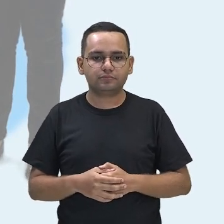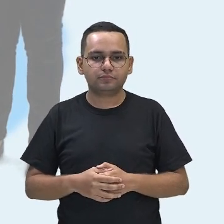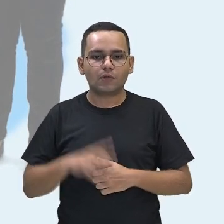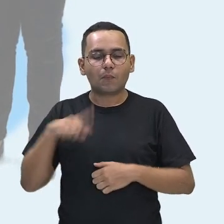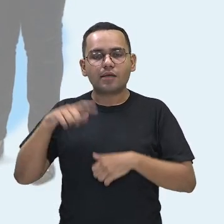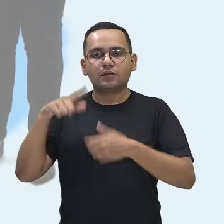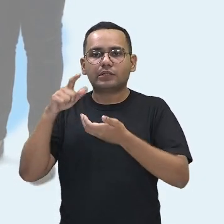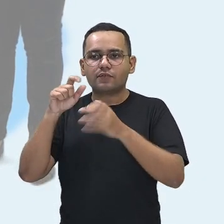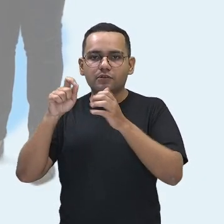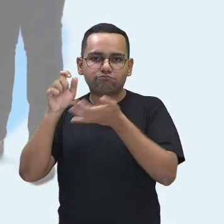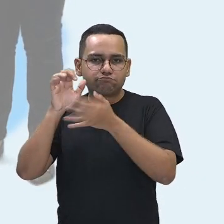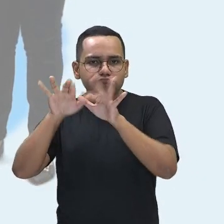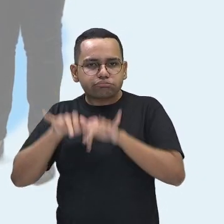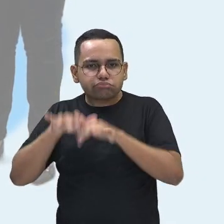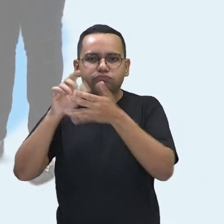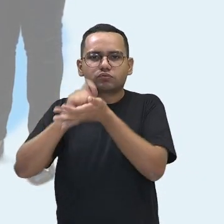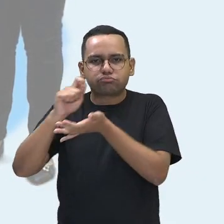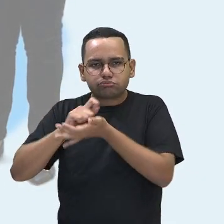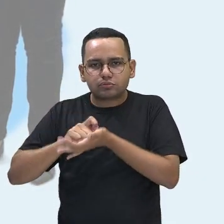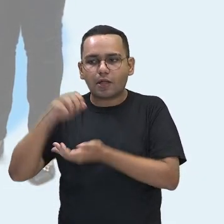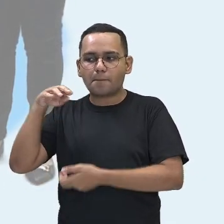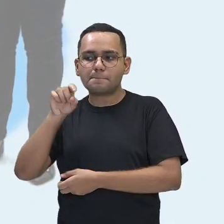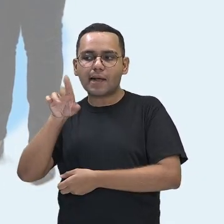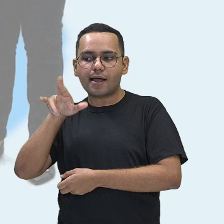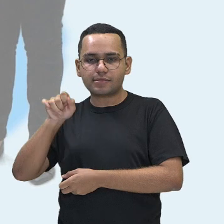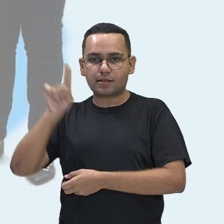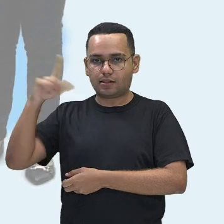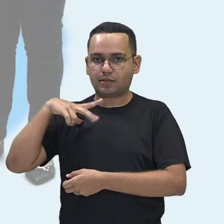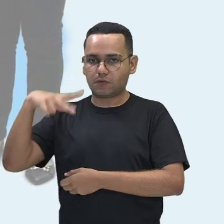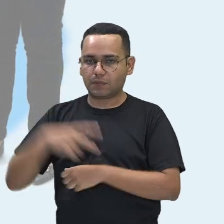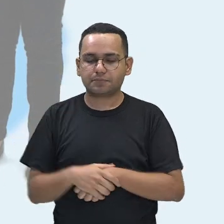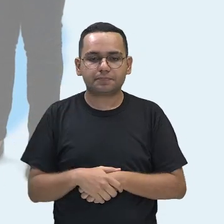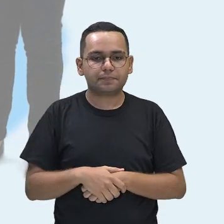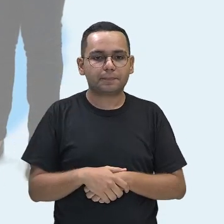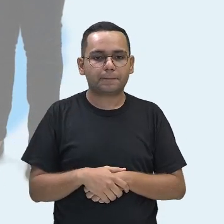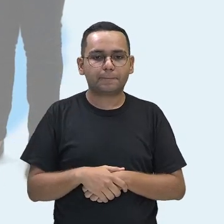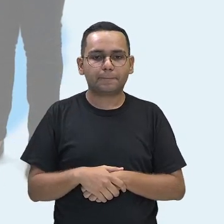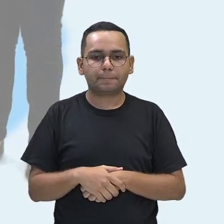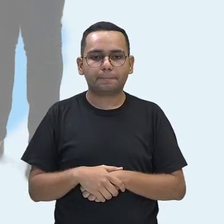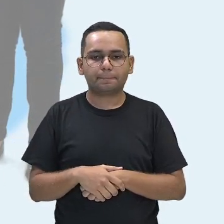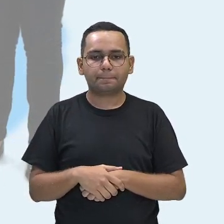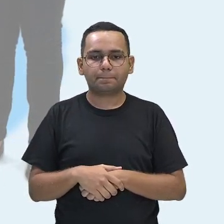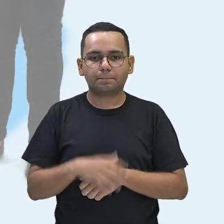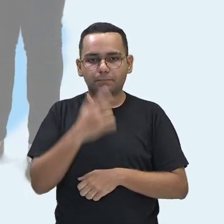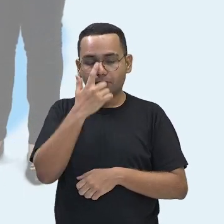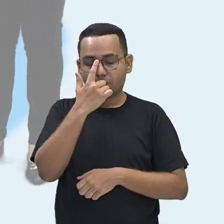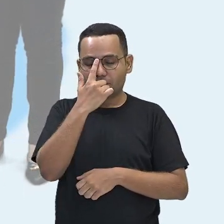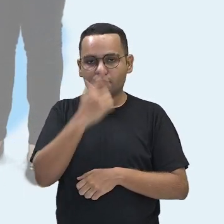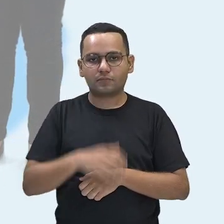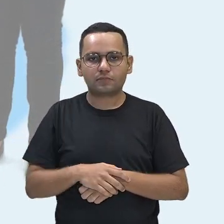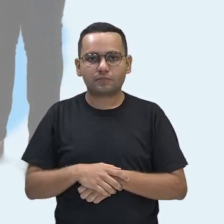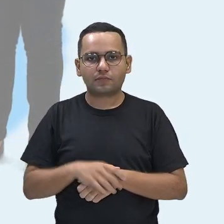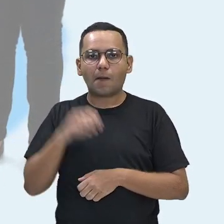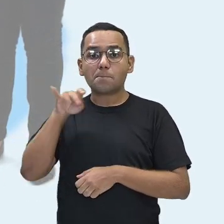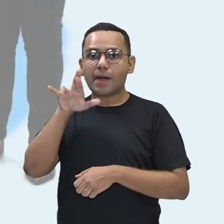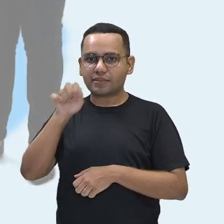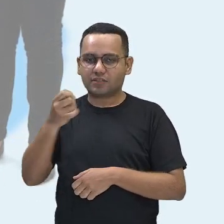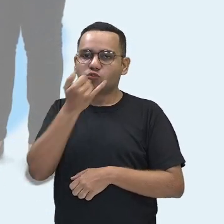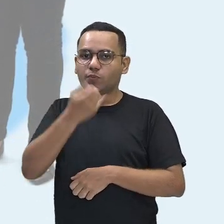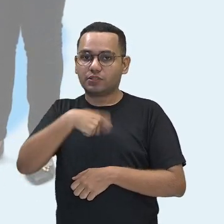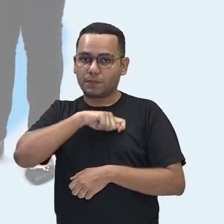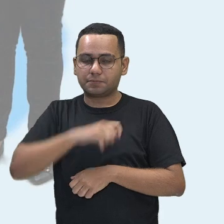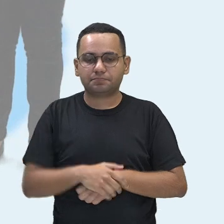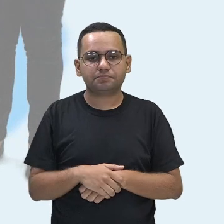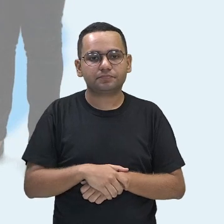em 1641. O governo espanhol mandou imediatamente recolher e destruir a